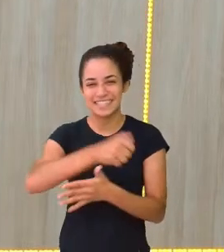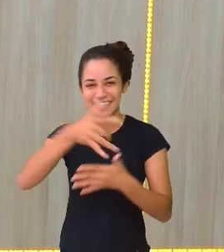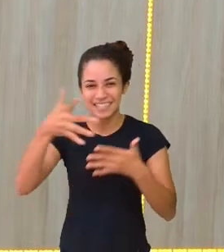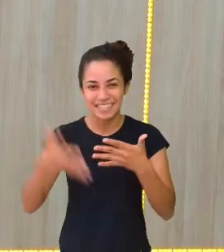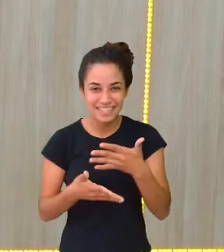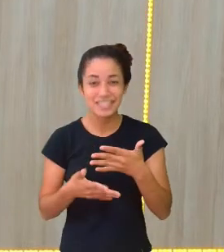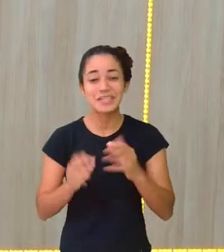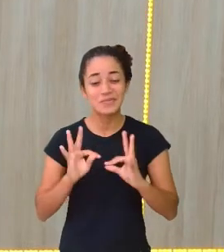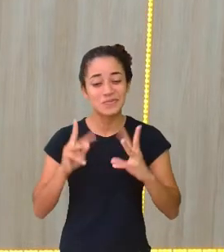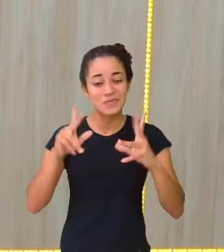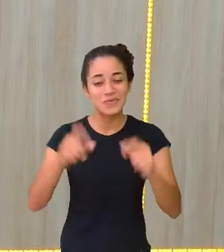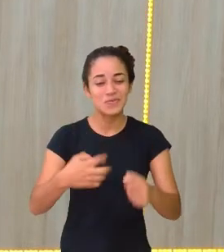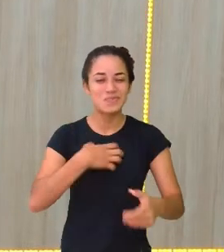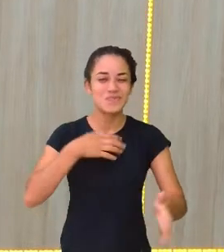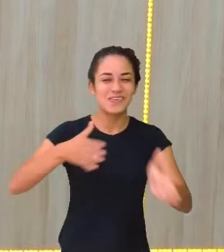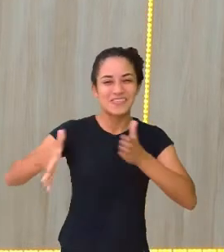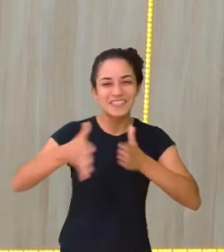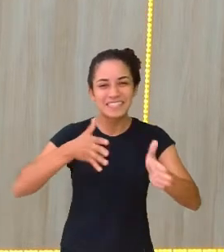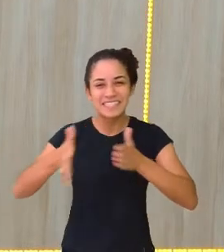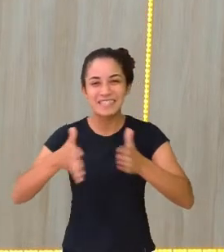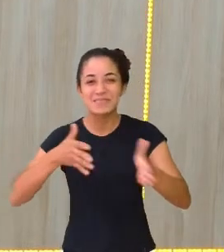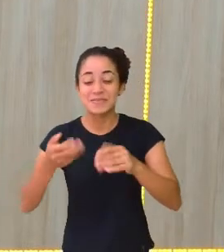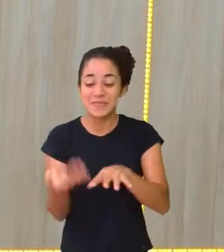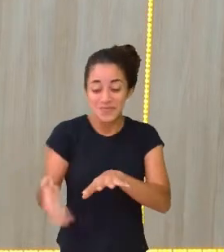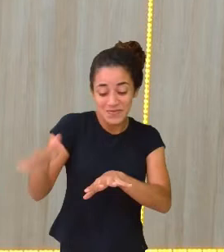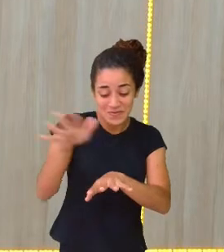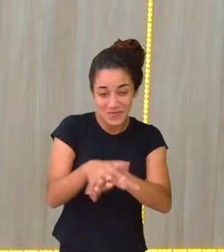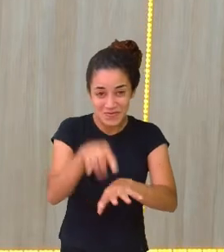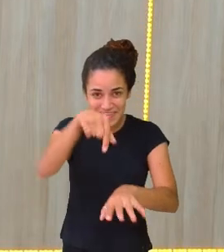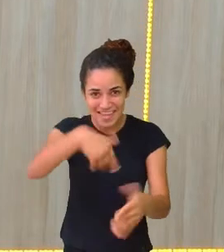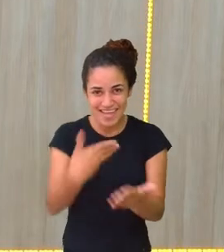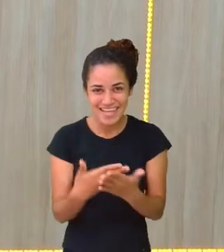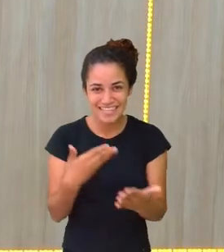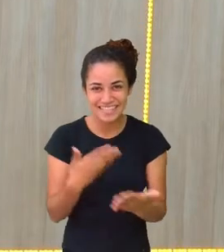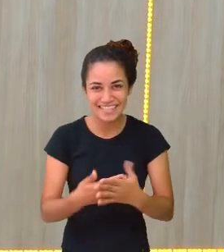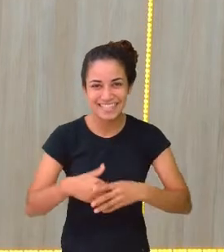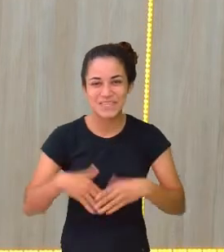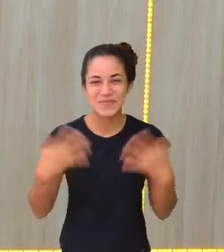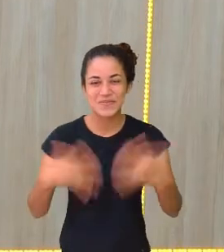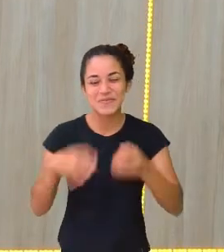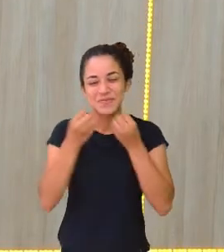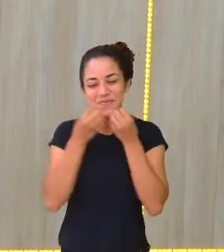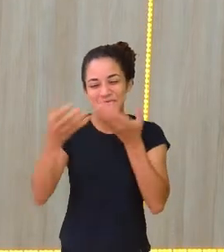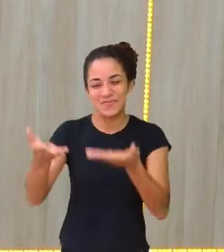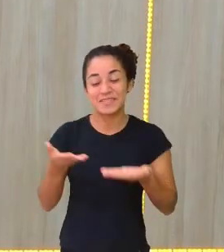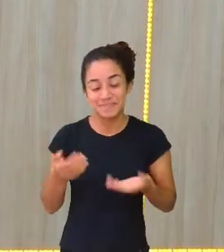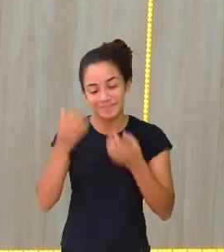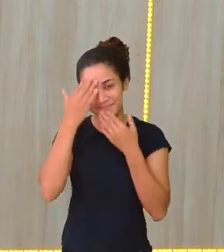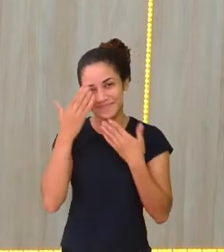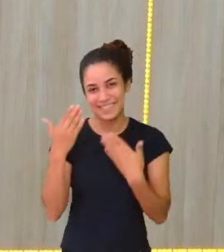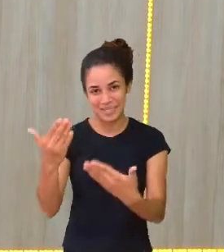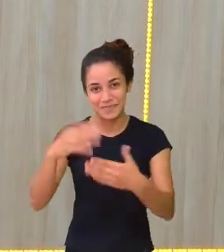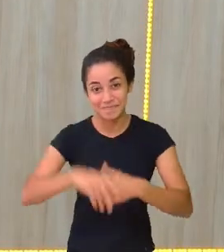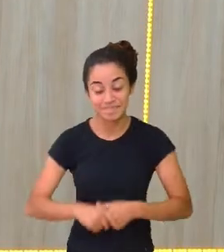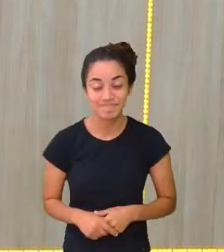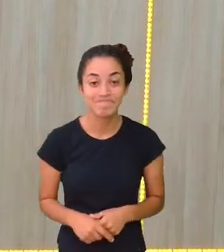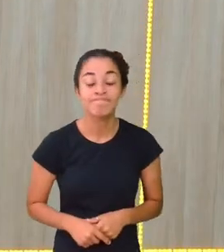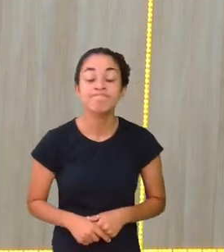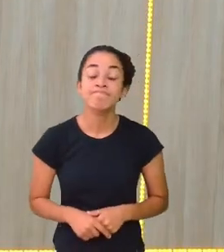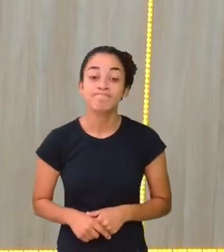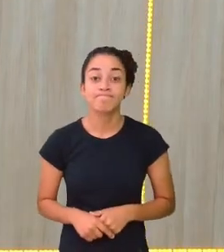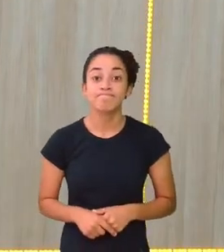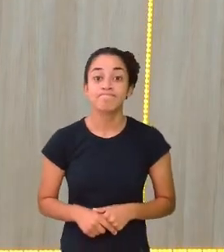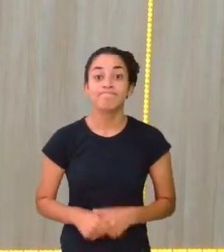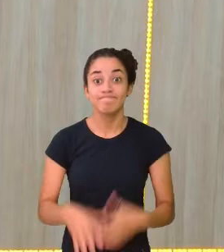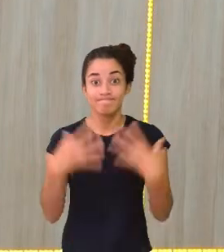para que todos tenham acesso, né? E sejam incluídos na nossa aula. Então, seja também muito bem-vinda, Ingrid, à nossa aula. Mas